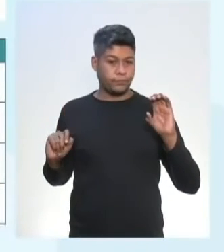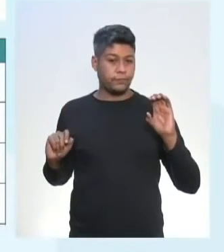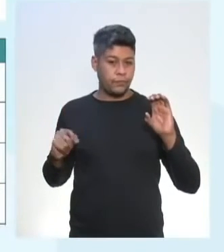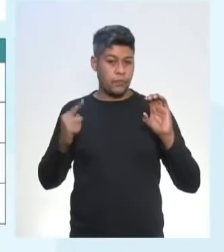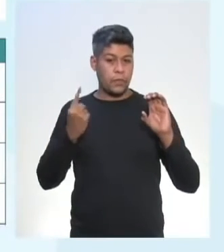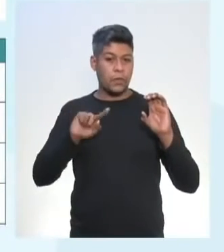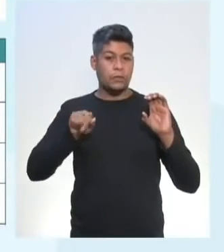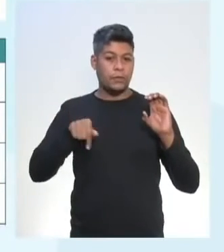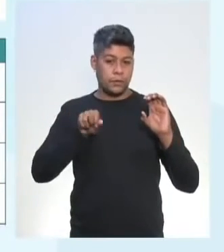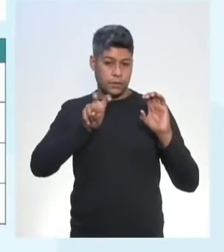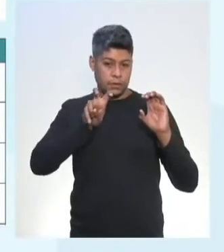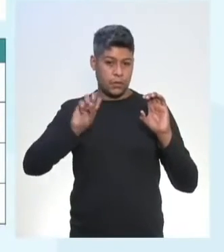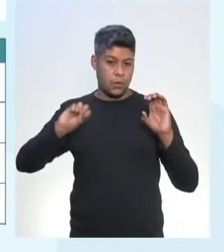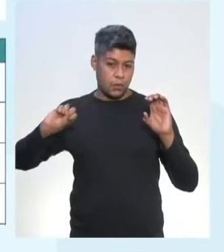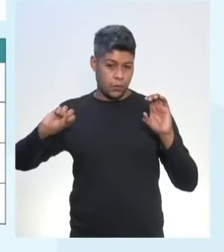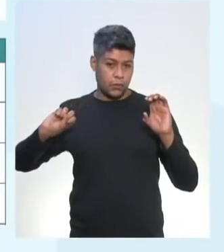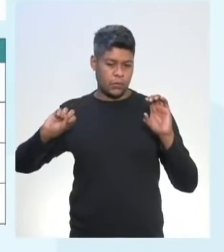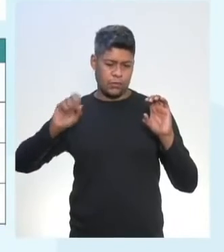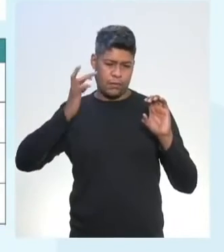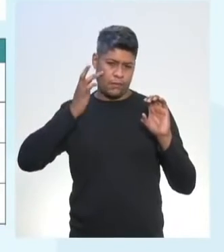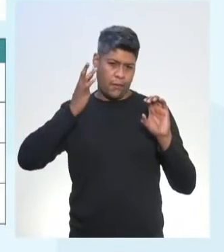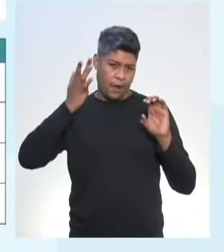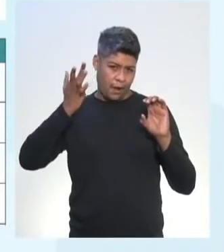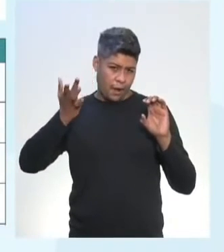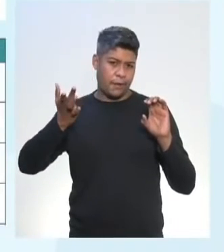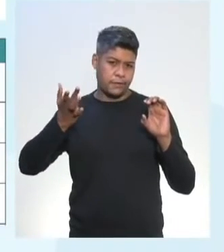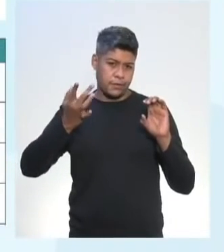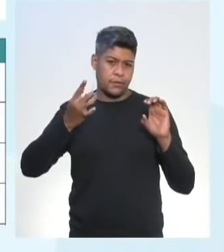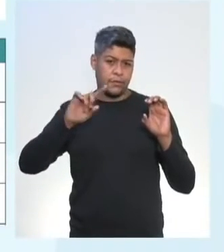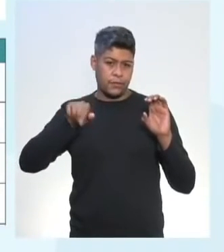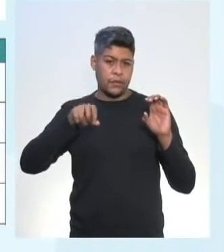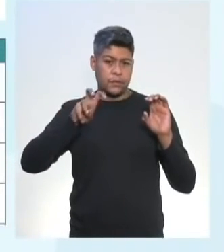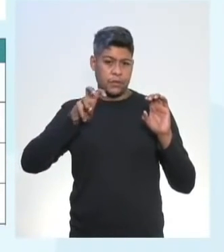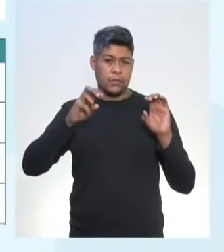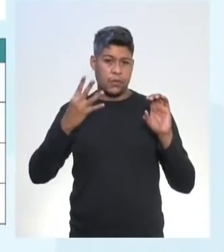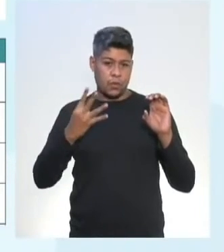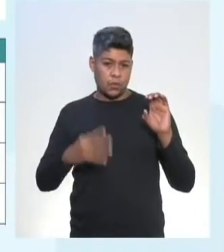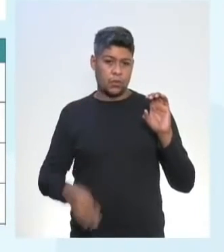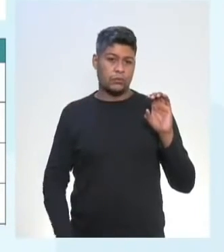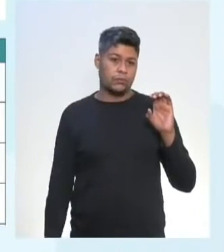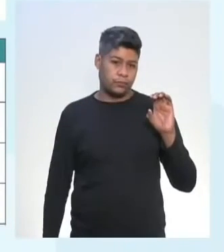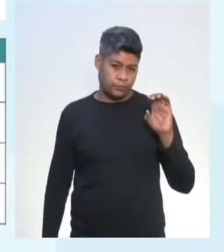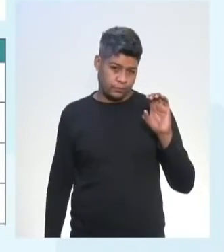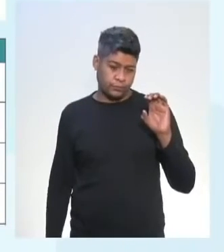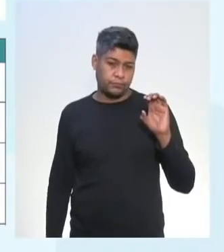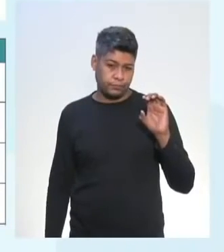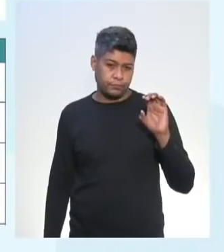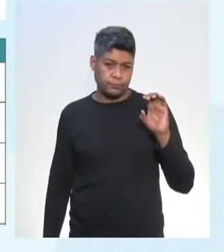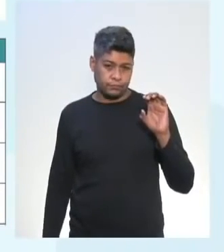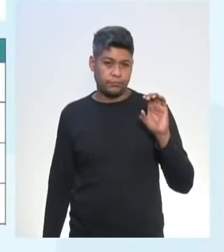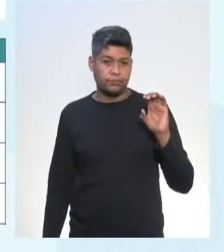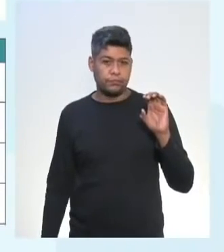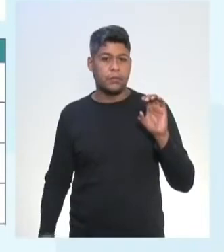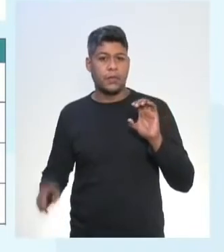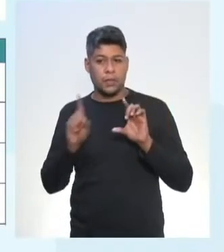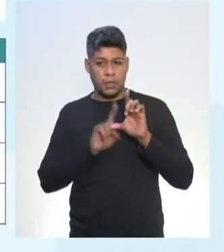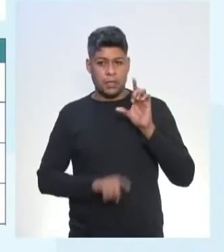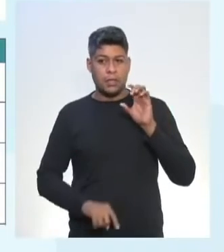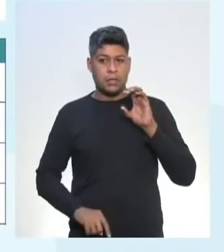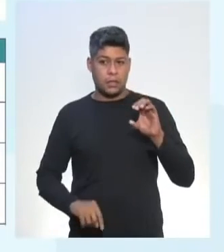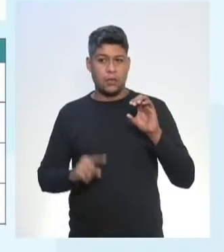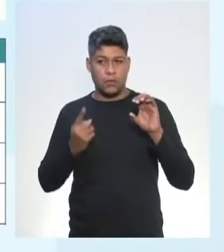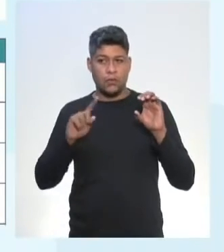tá 1,58 essa tá fácil né a bastante tranquilo a Olha lá letras